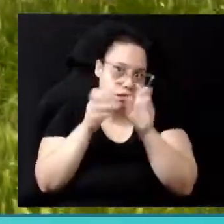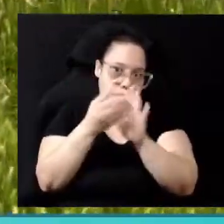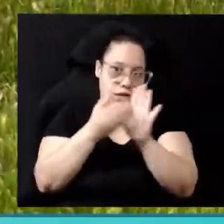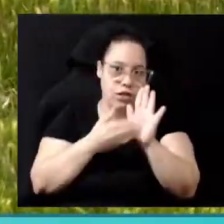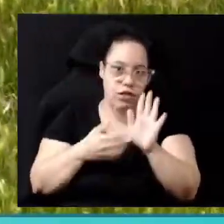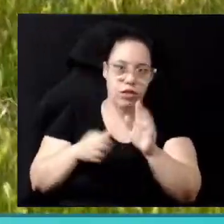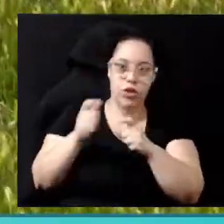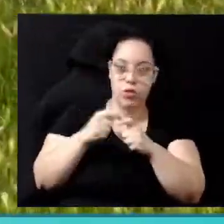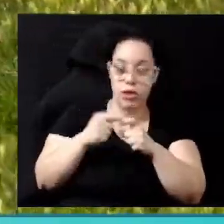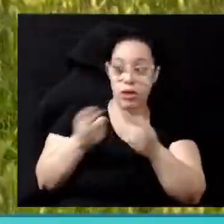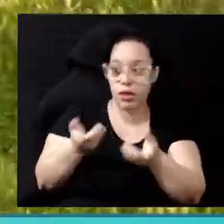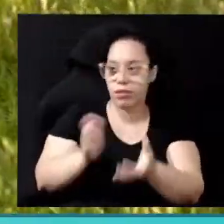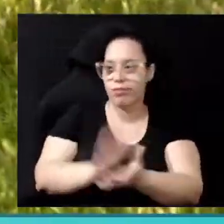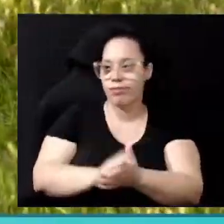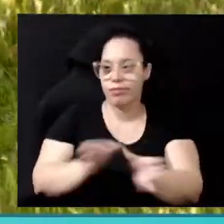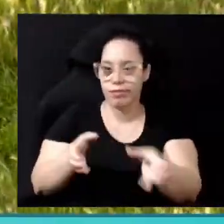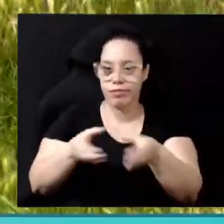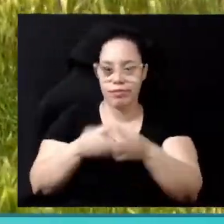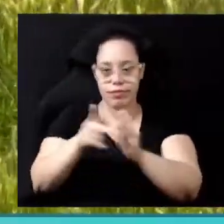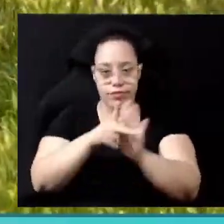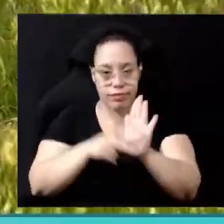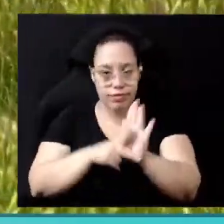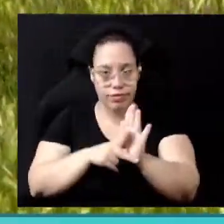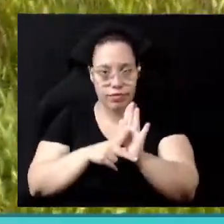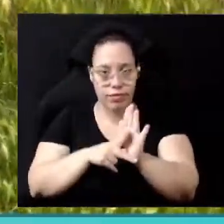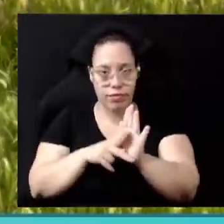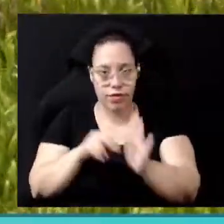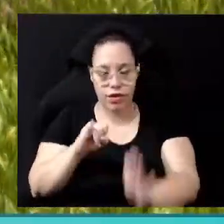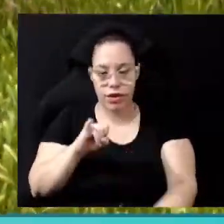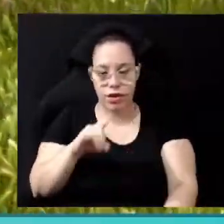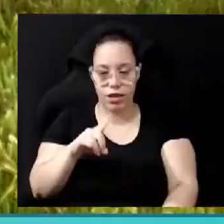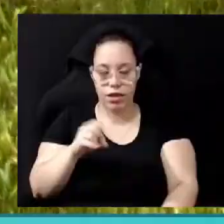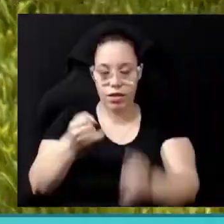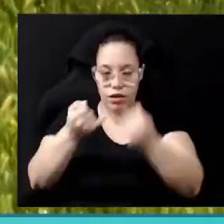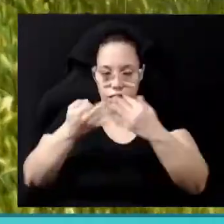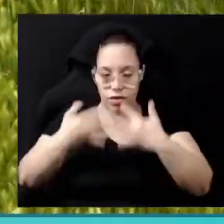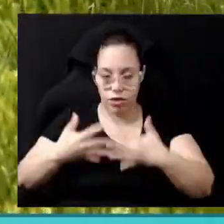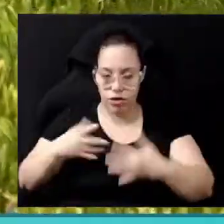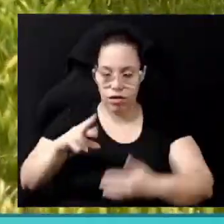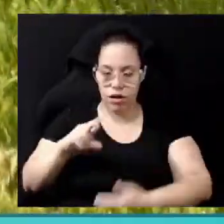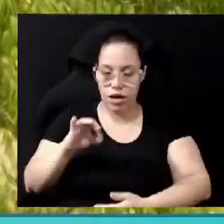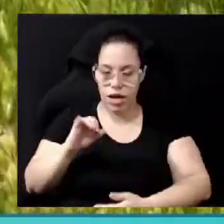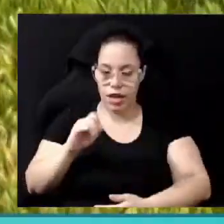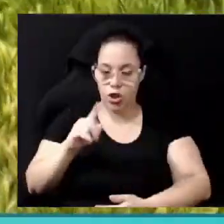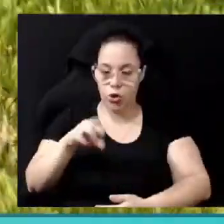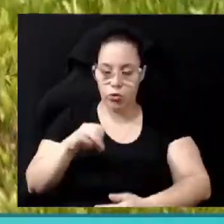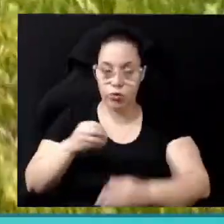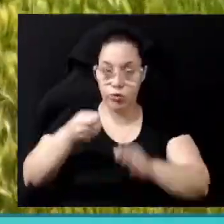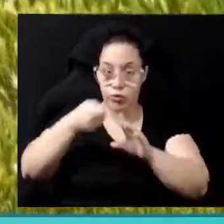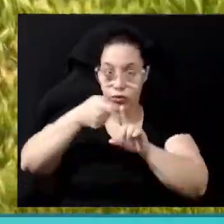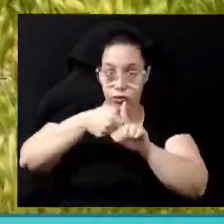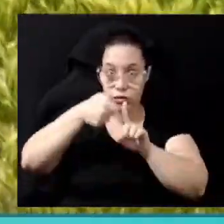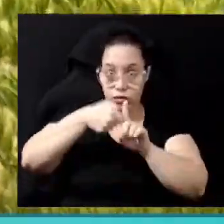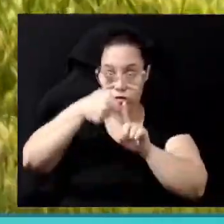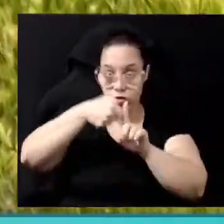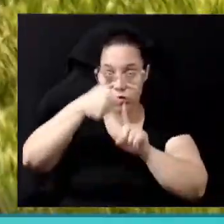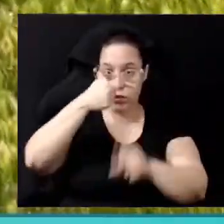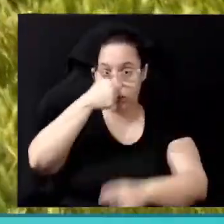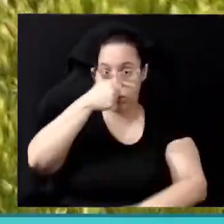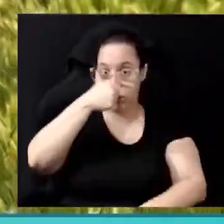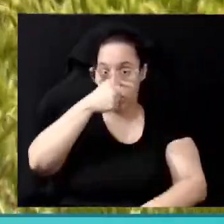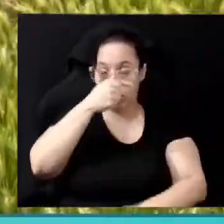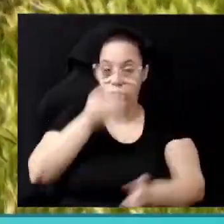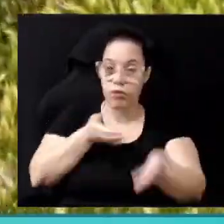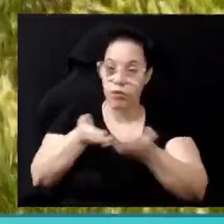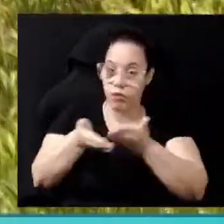supostas propriedades medicinais. A equipe do projeto Rhizotop explica que os radioisótopos aplicados